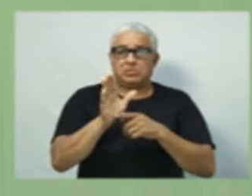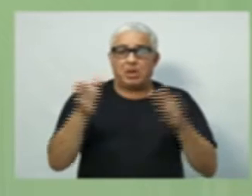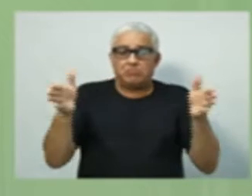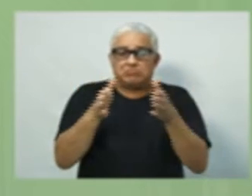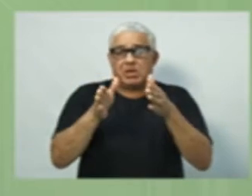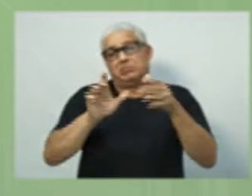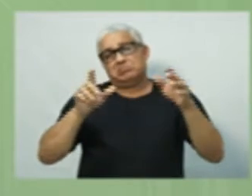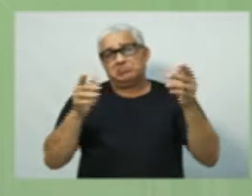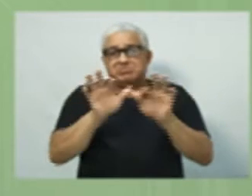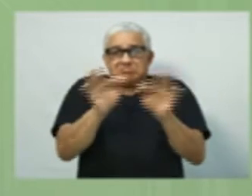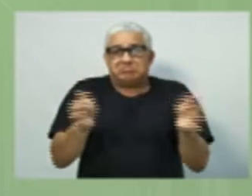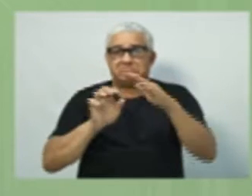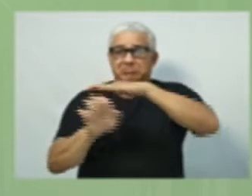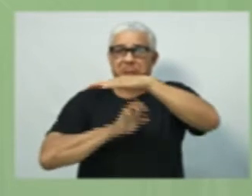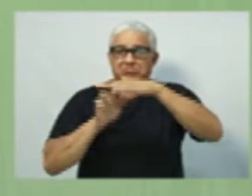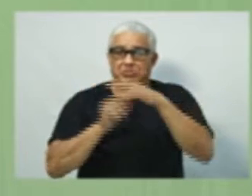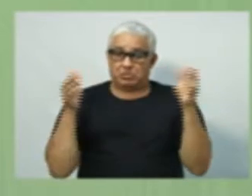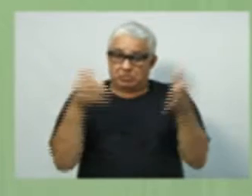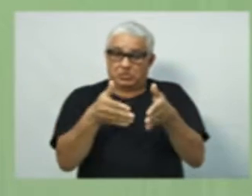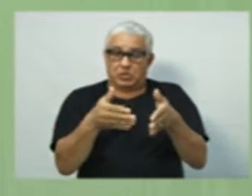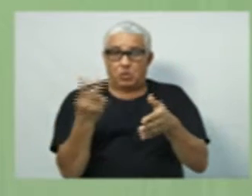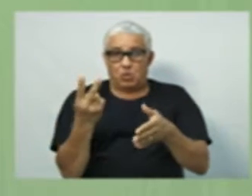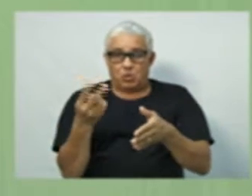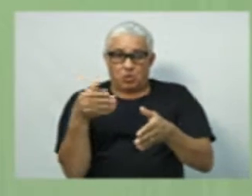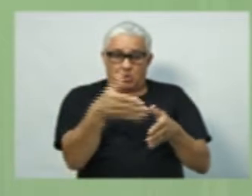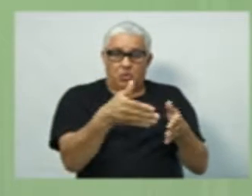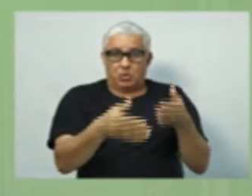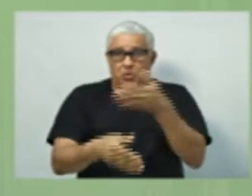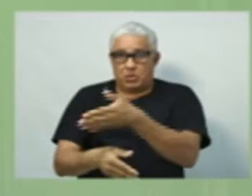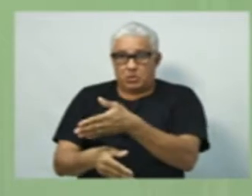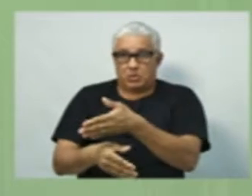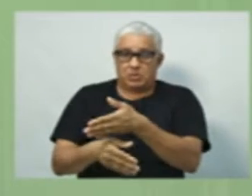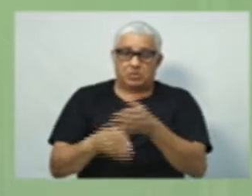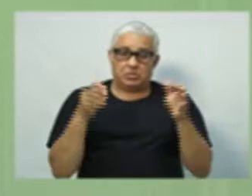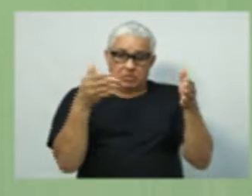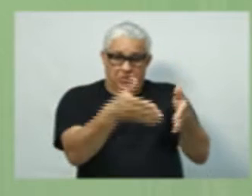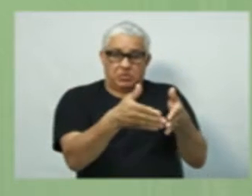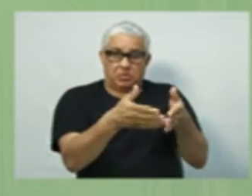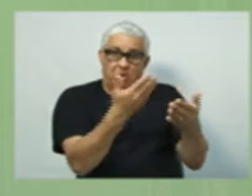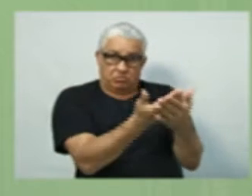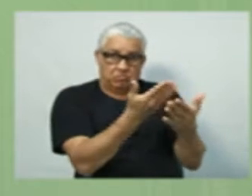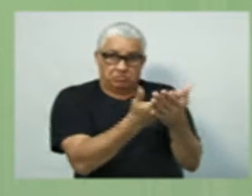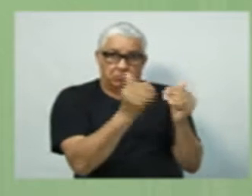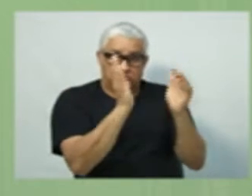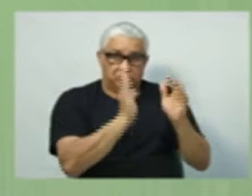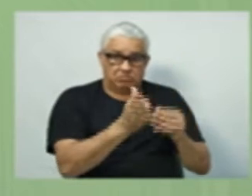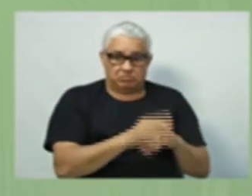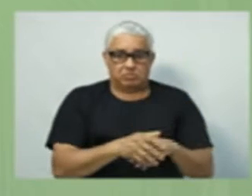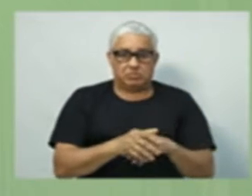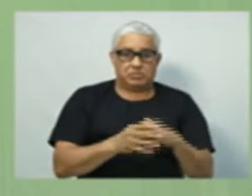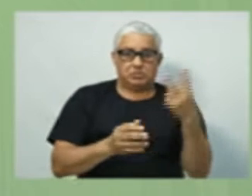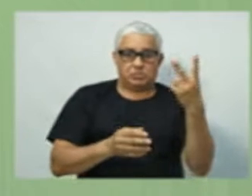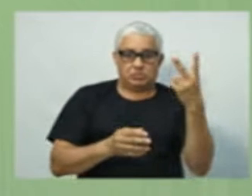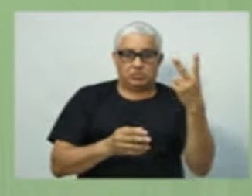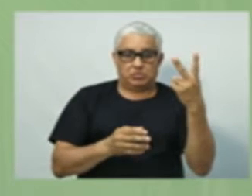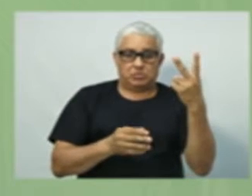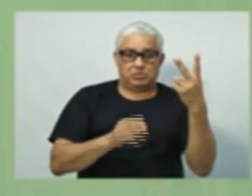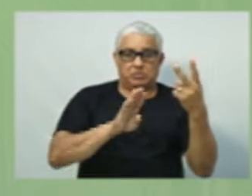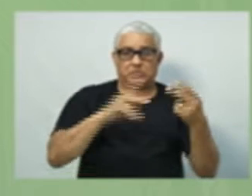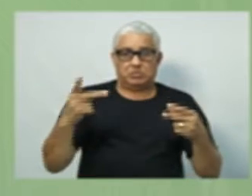então a gente vai dar foco nessas duas demonstrações gente deu foco durante as aulas nessas duas demonstrações